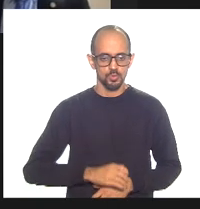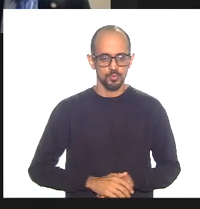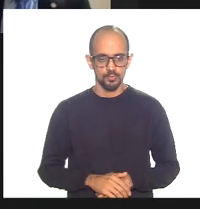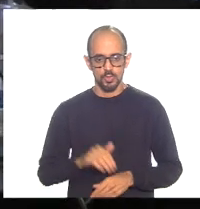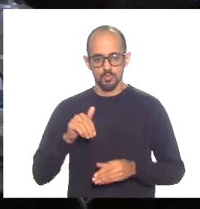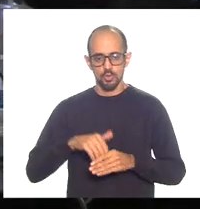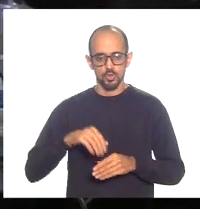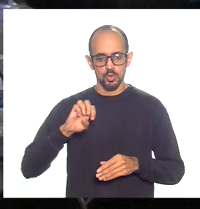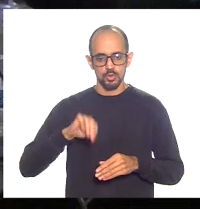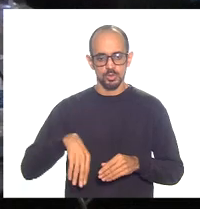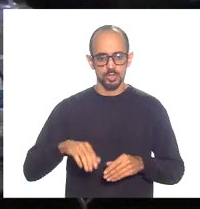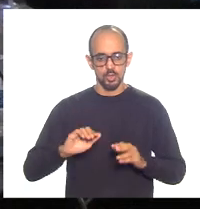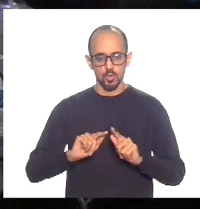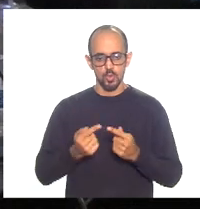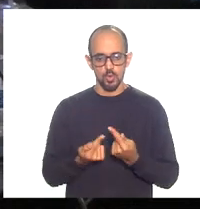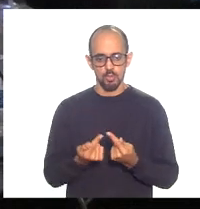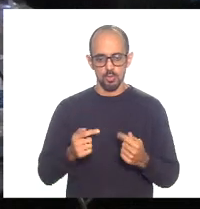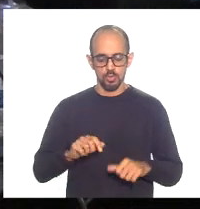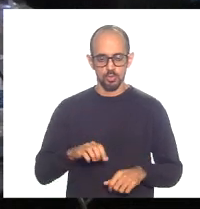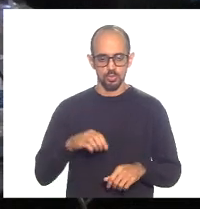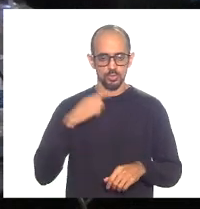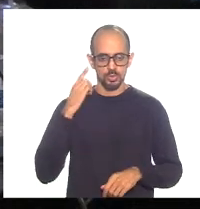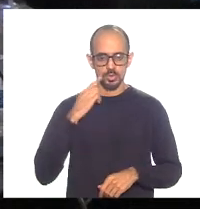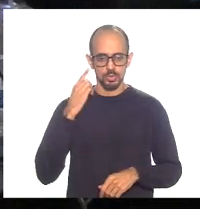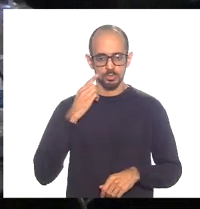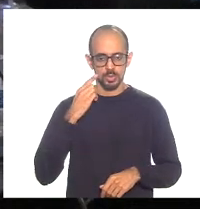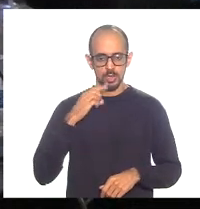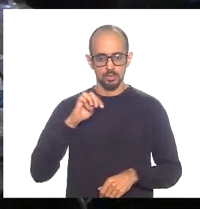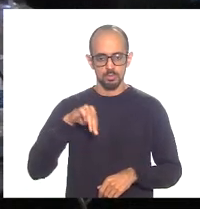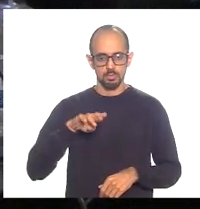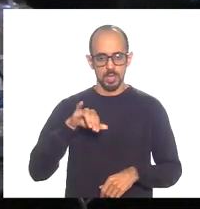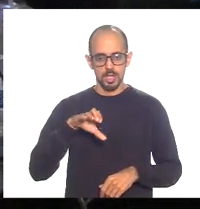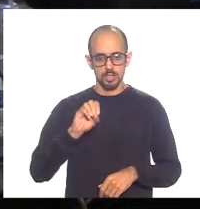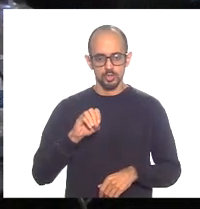Votou sim no grupo. Deputado Márcio Gualberto.